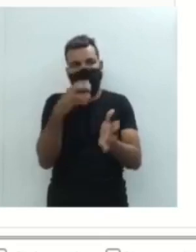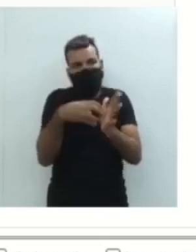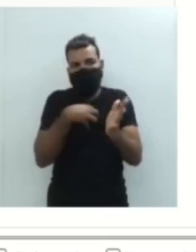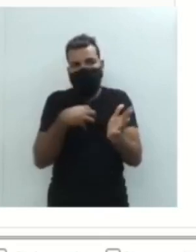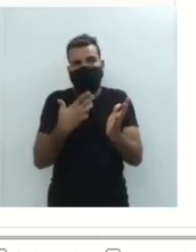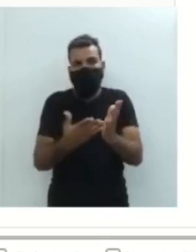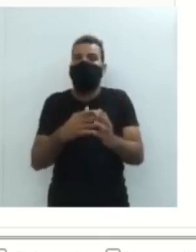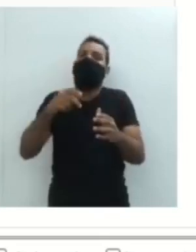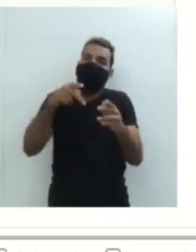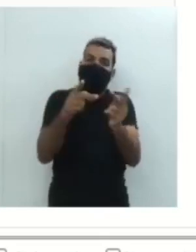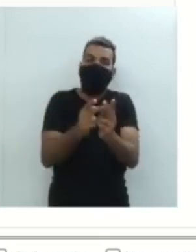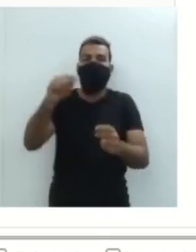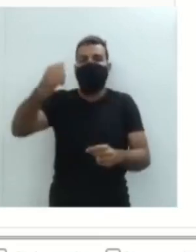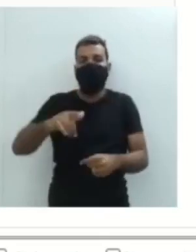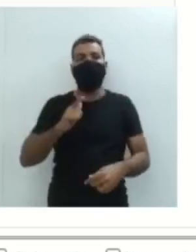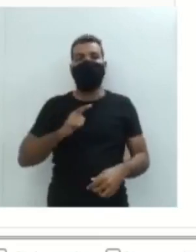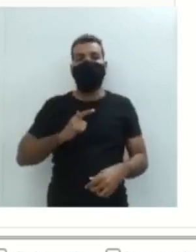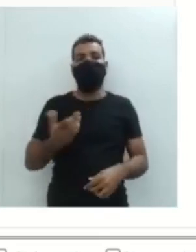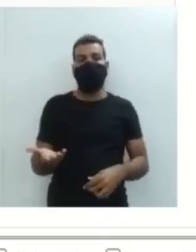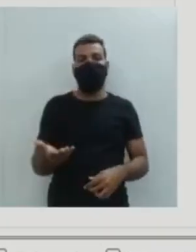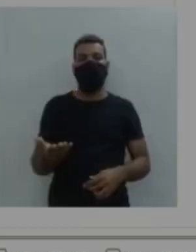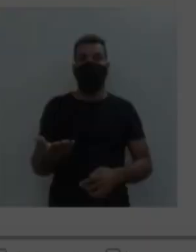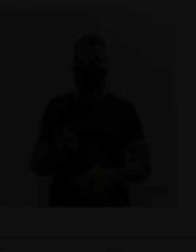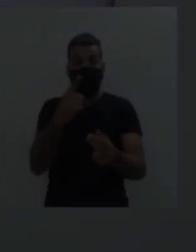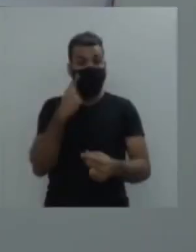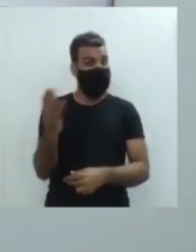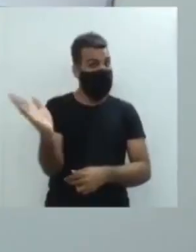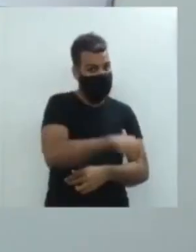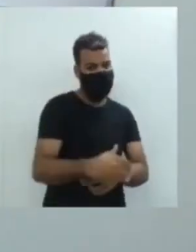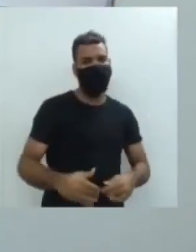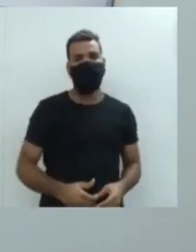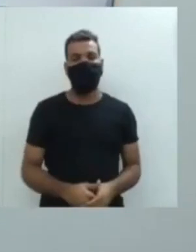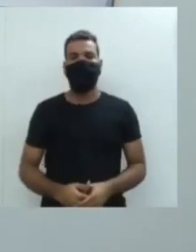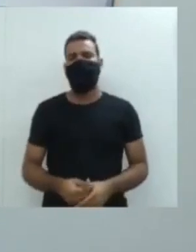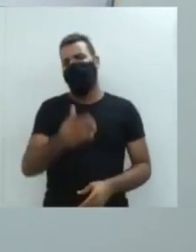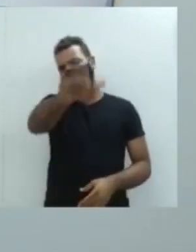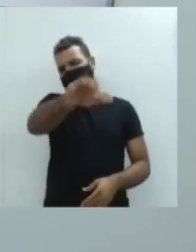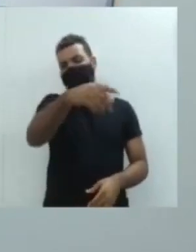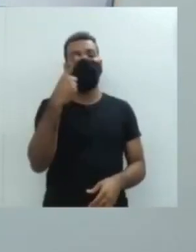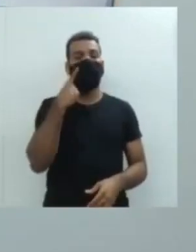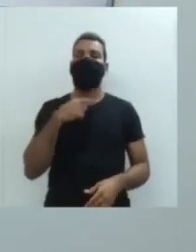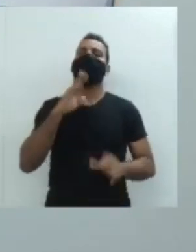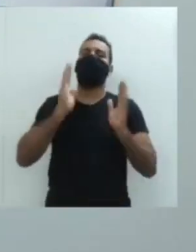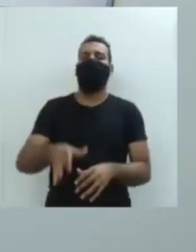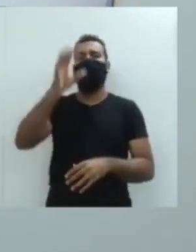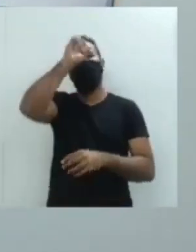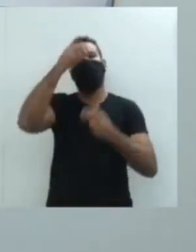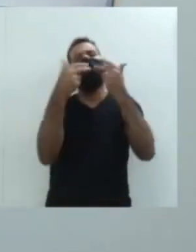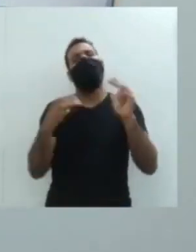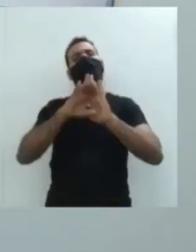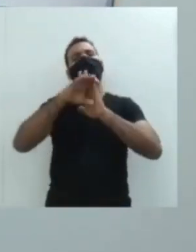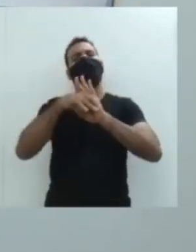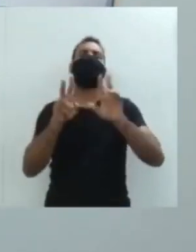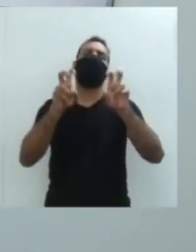prata e prato como emocional aonde nós temos só dinheiro estudante Nós aprendemos diversos conceitos